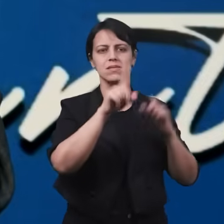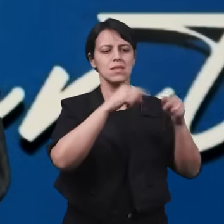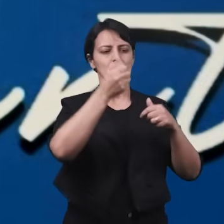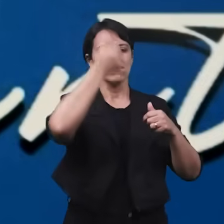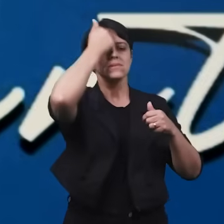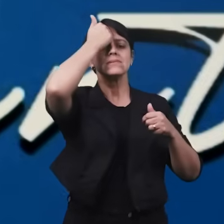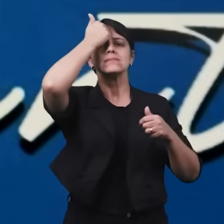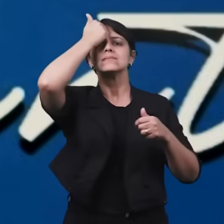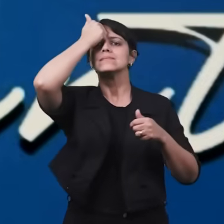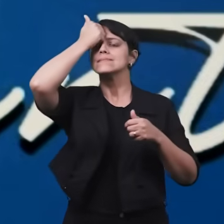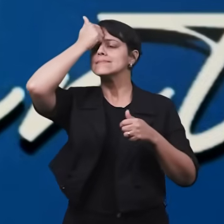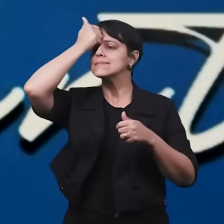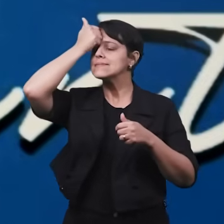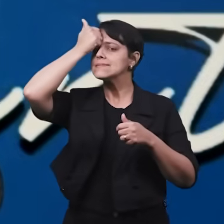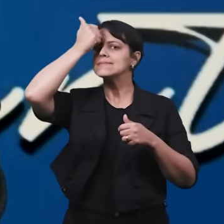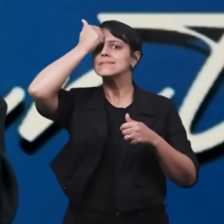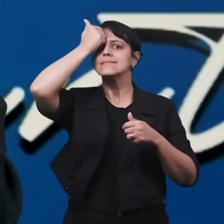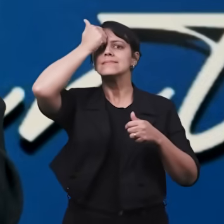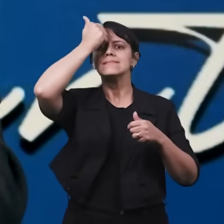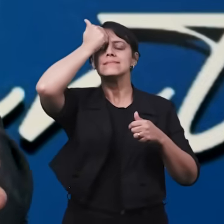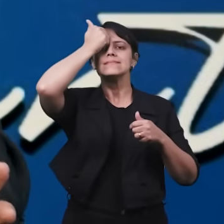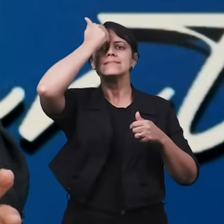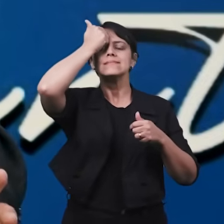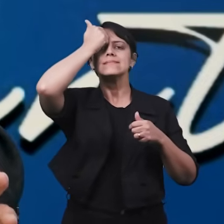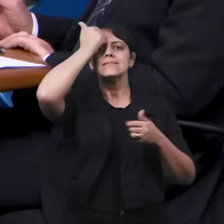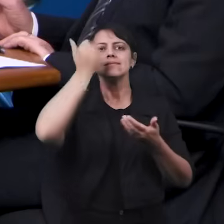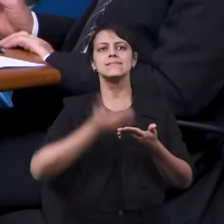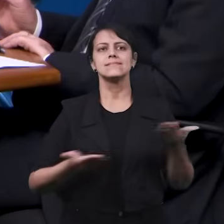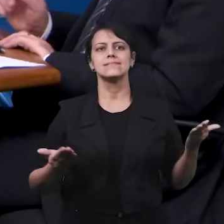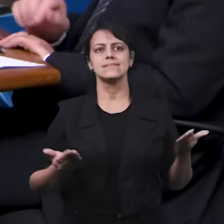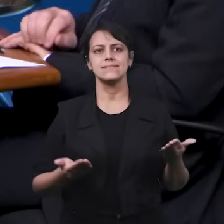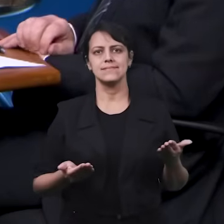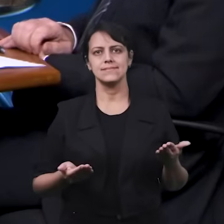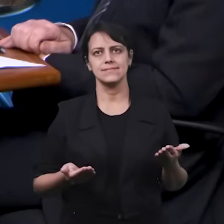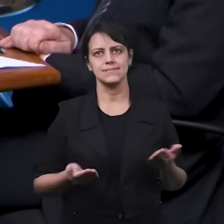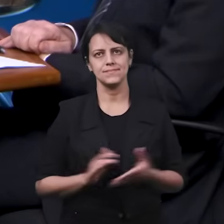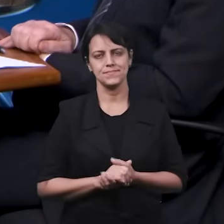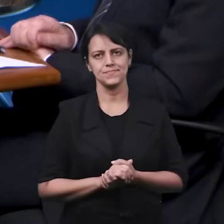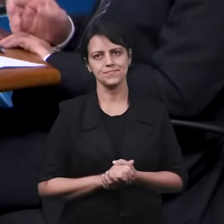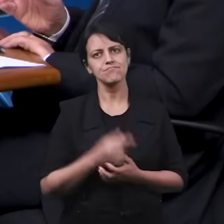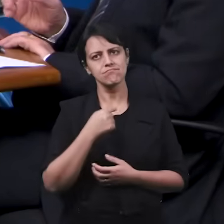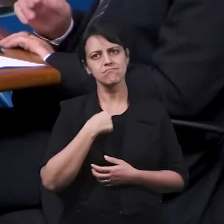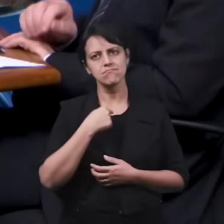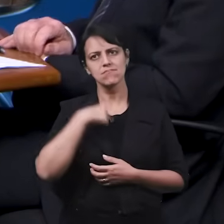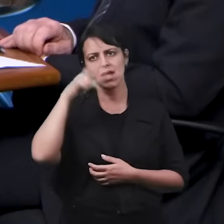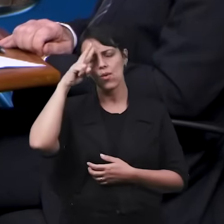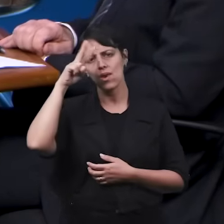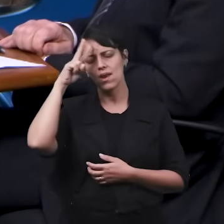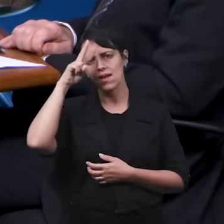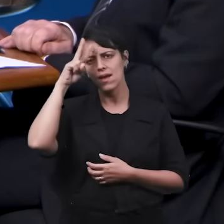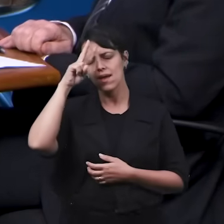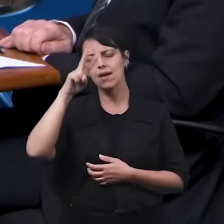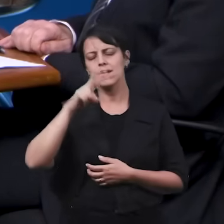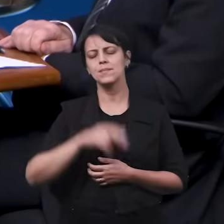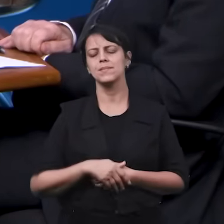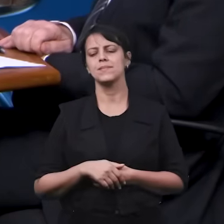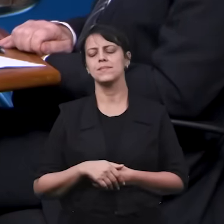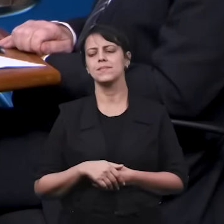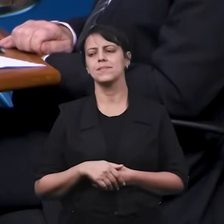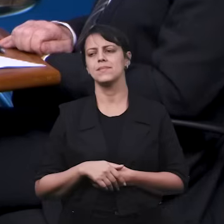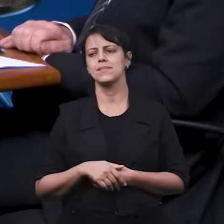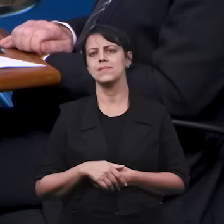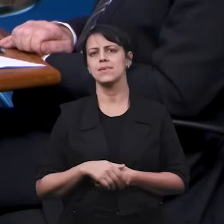a gente tira a vez do Espírito Santo de agir, né? Gilson, você me fez lembrar, me permita, irmã Martinelli,